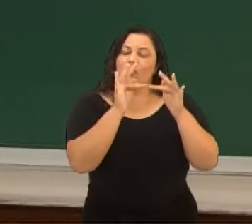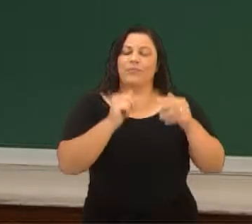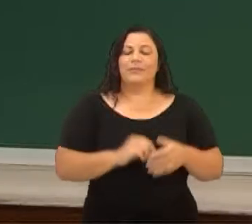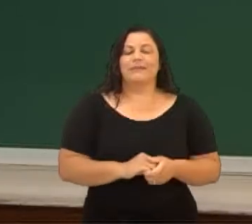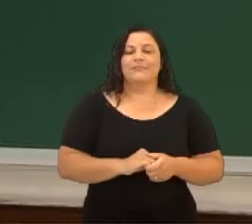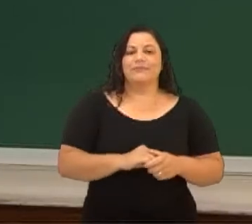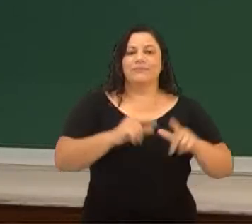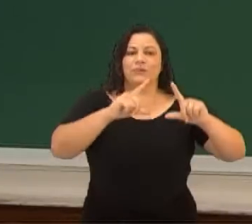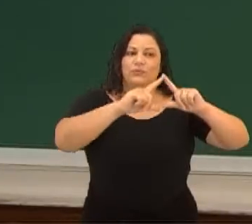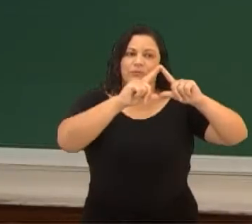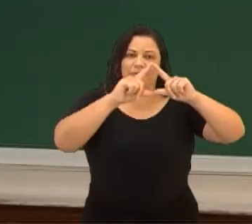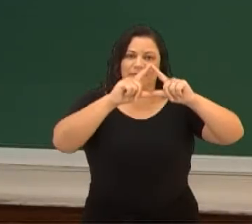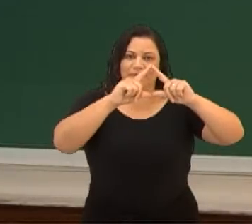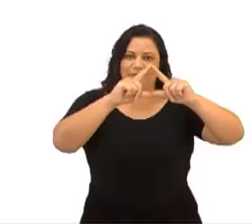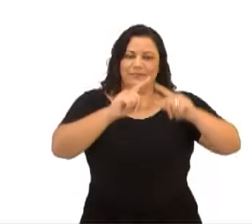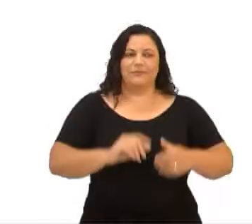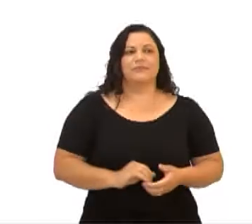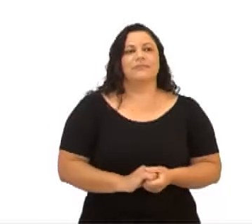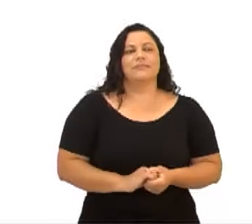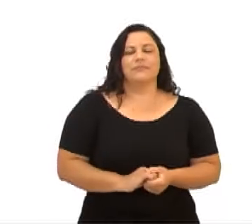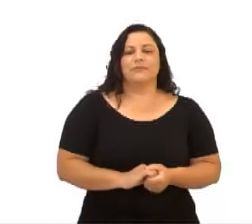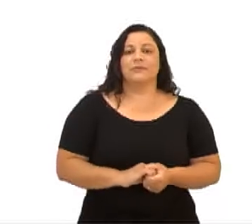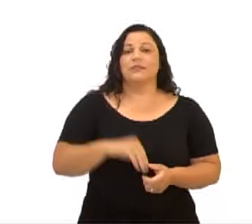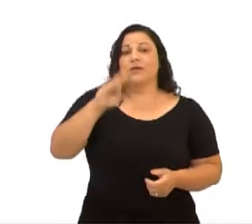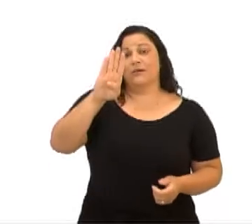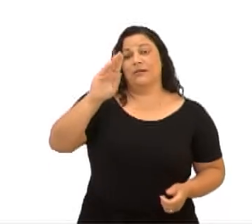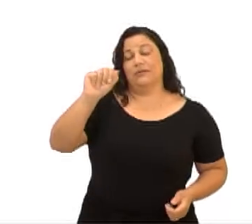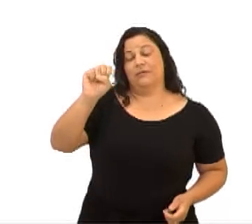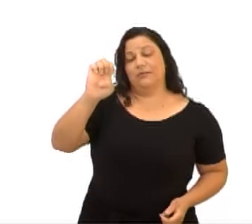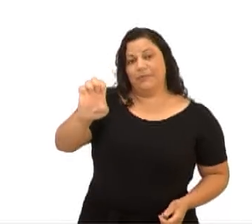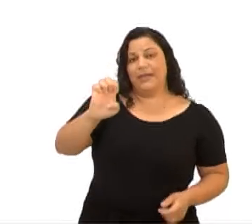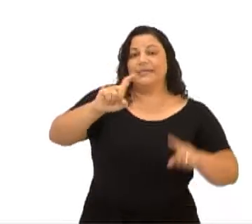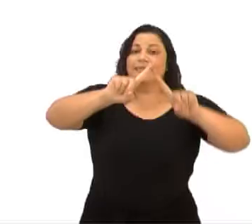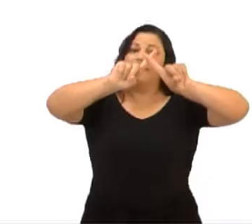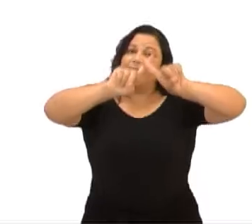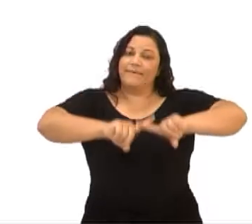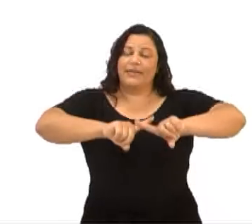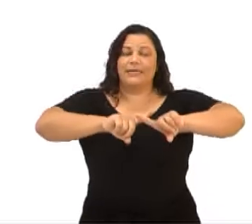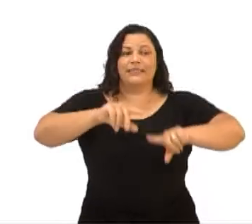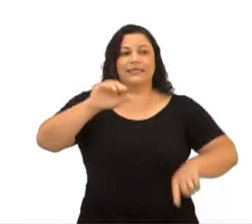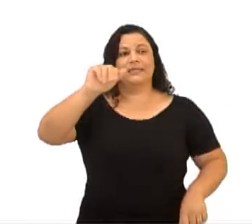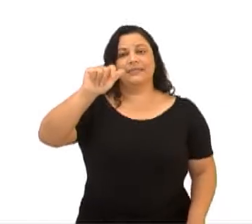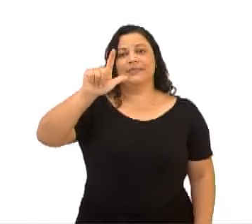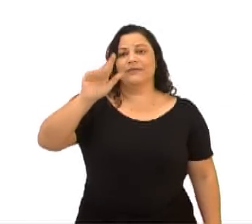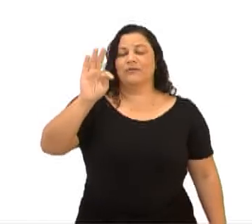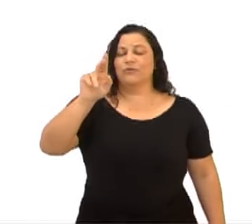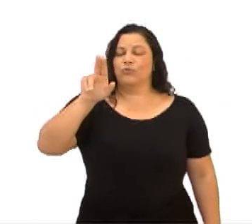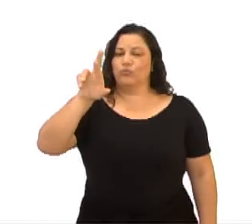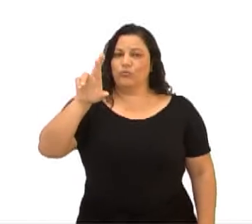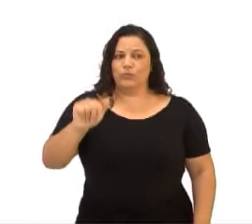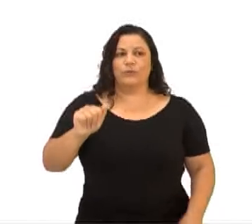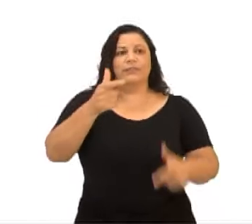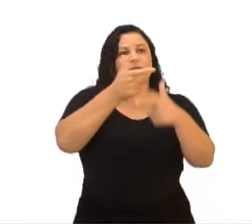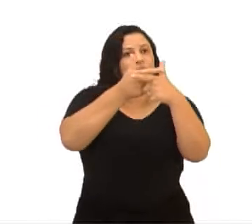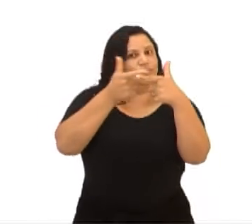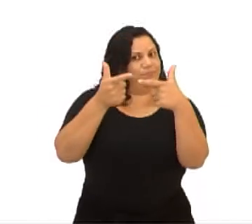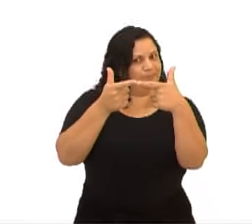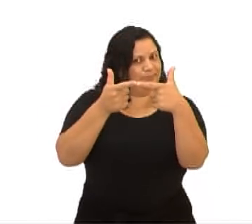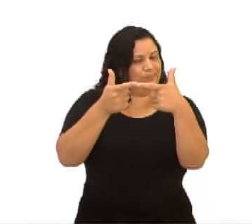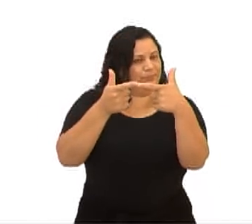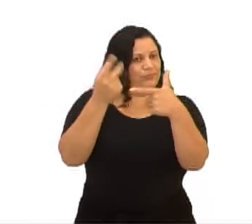então? A fórmula do triângulo é base vezes altura divididos por 2. 25 vezes